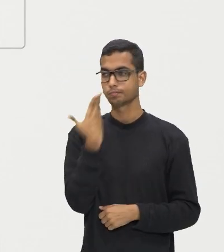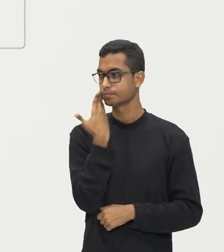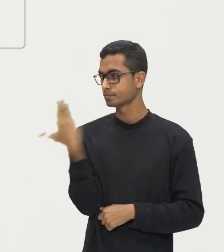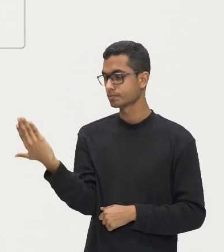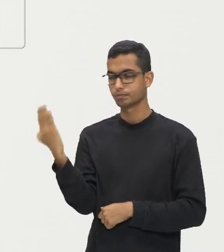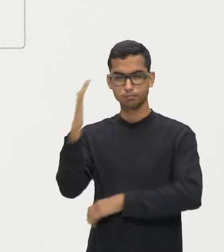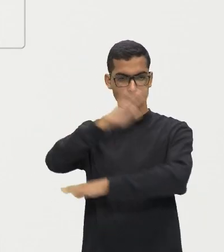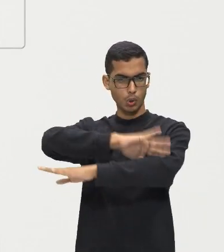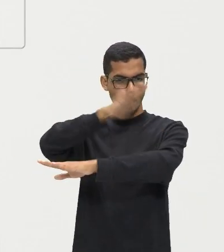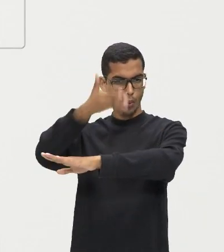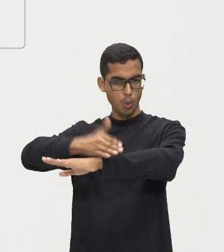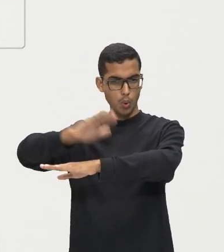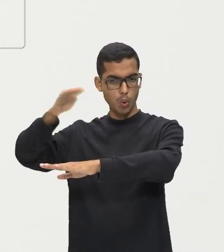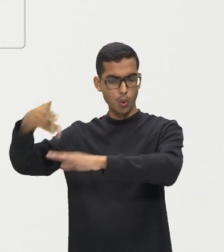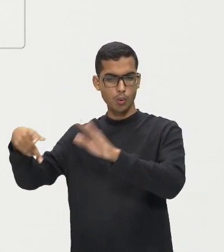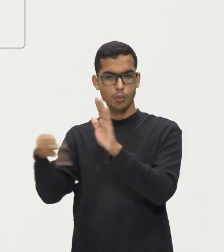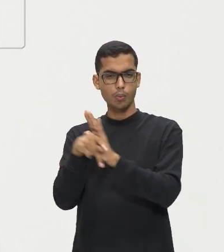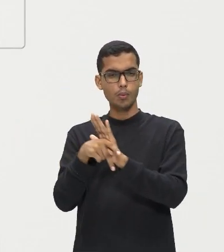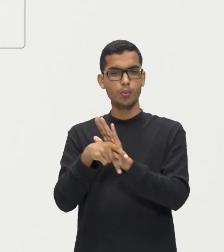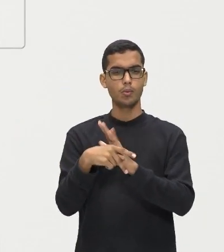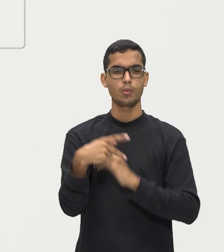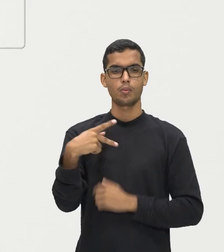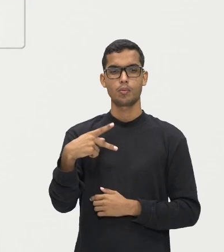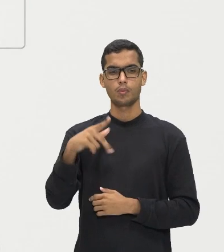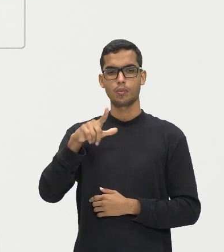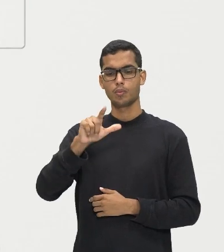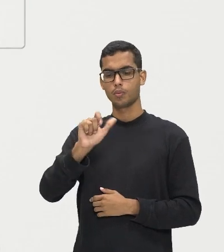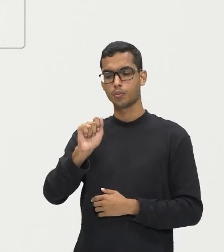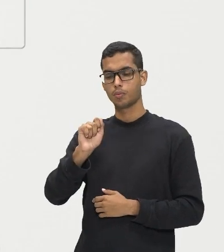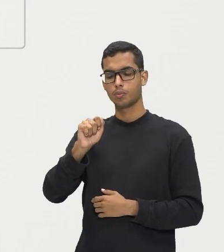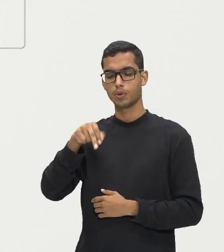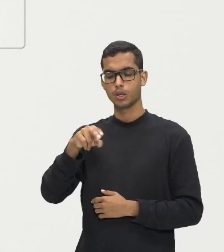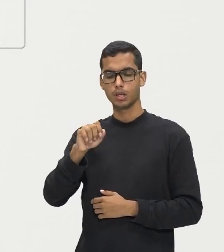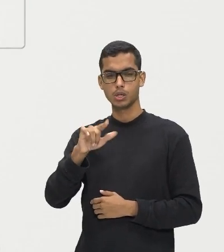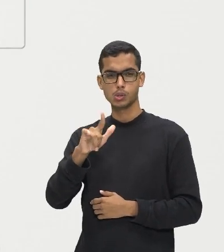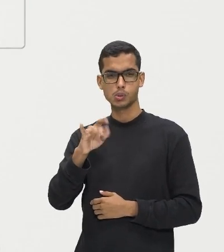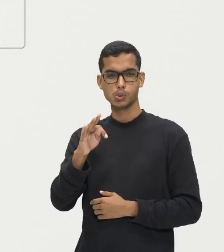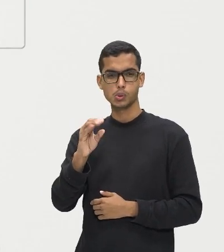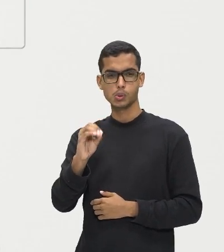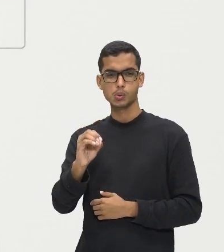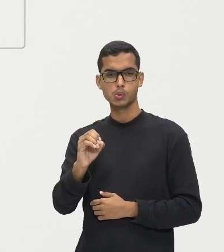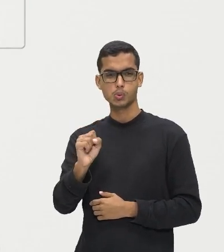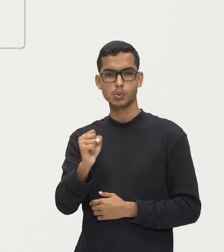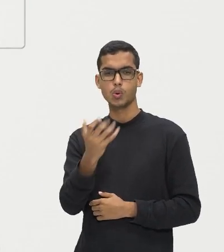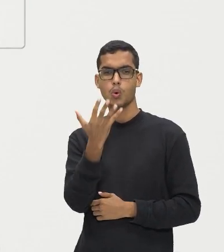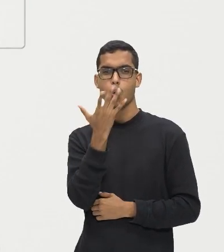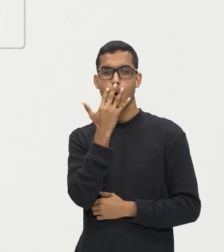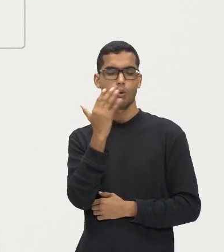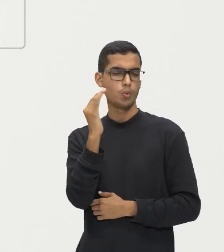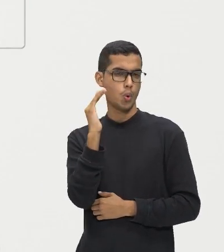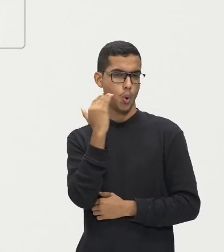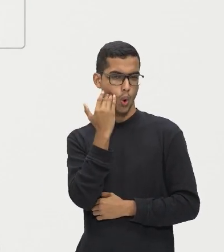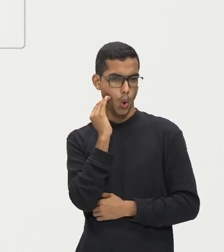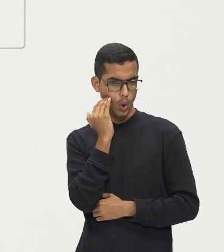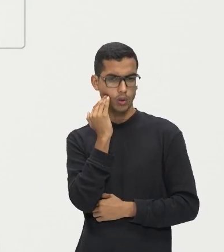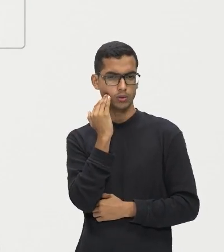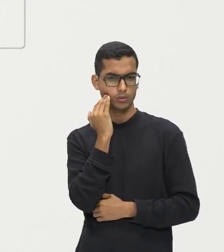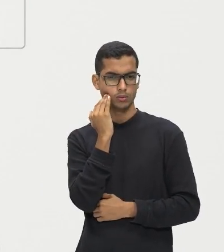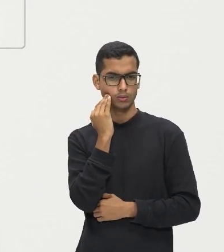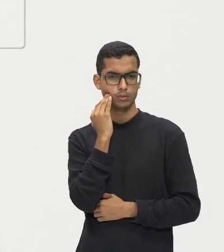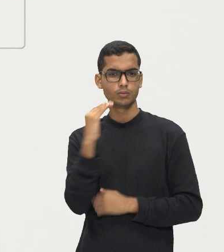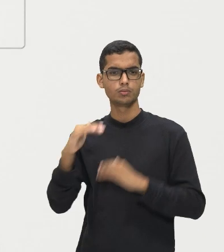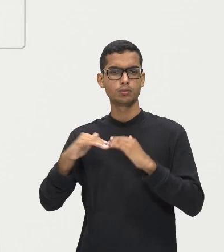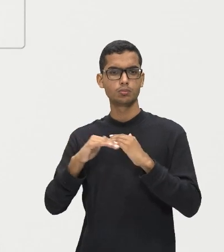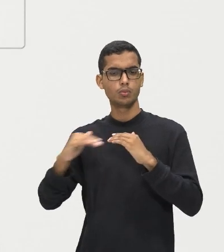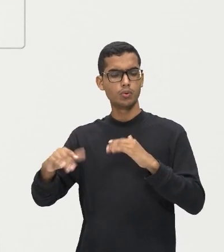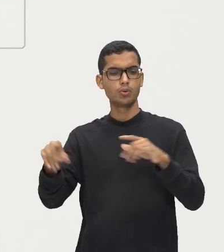principal vão ser os planaltos. A cor rosa acaba dominando. E logo depois eu vou ter as depressões